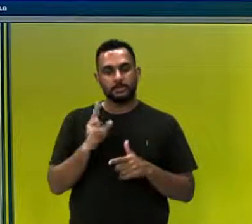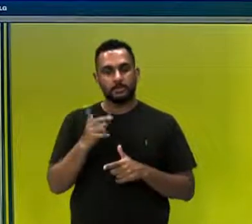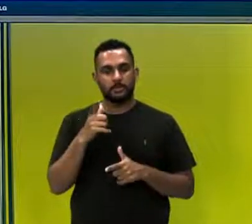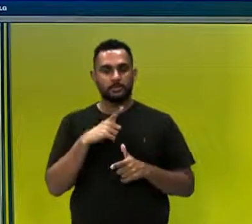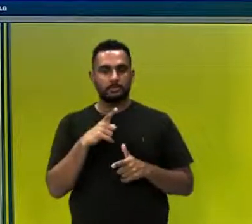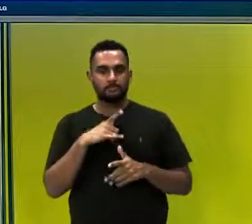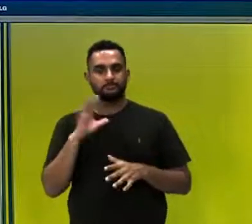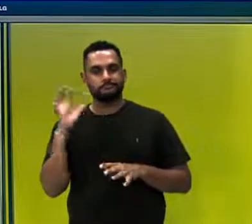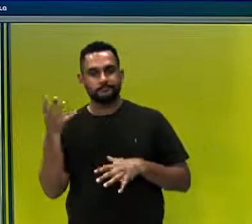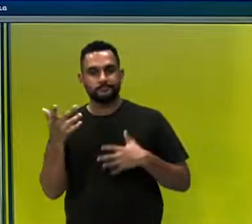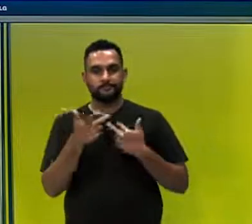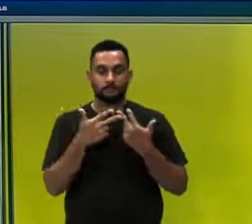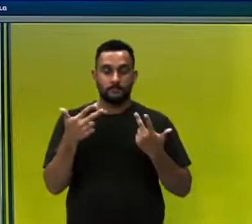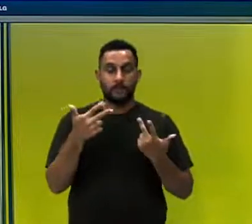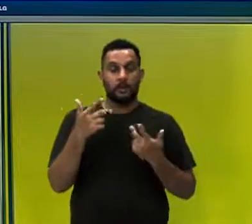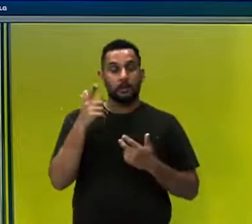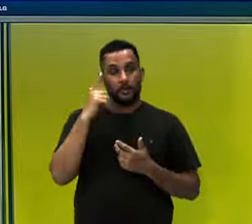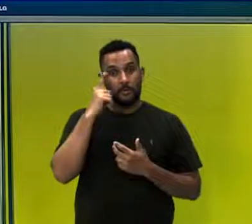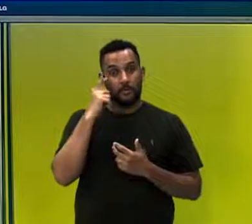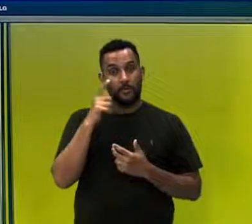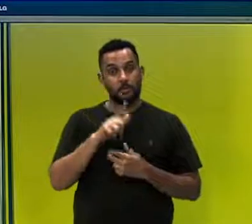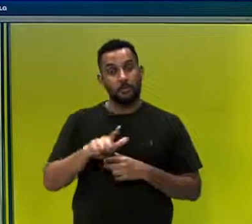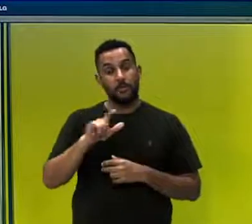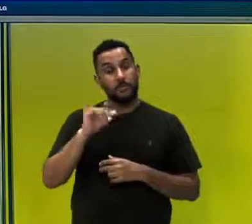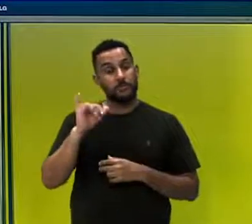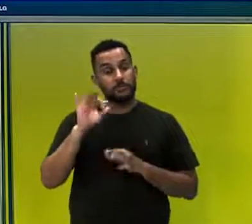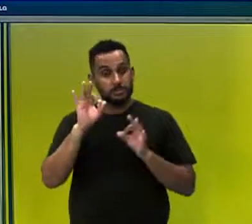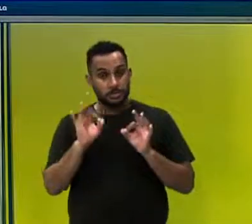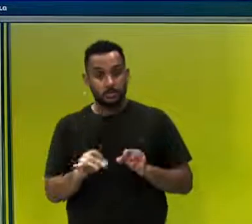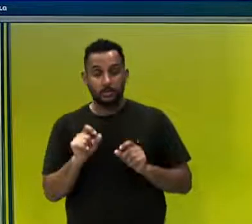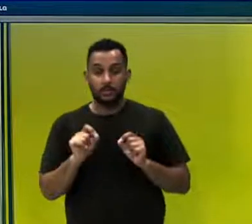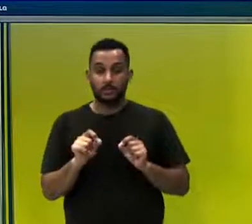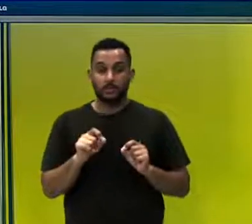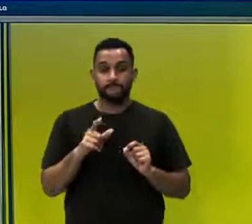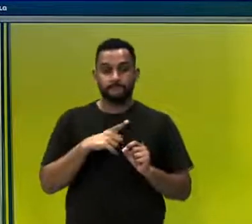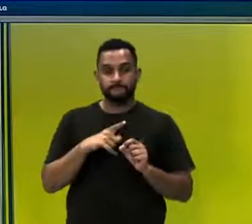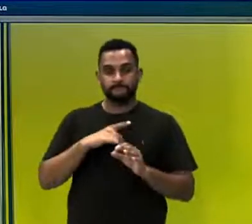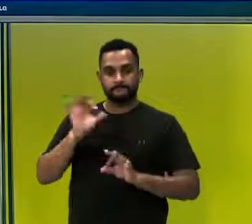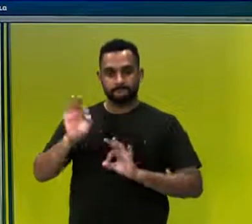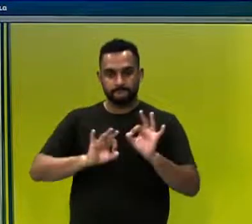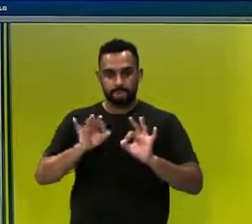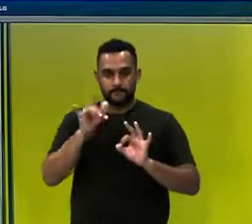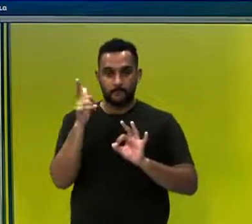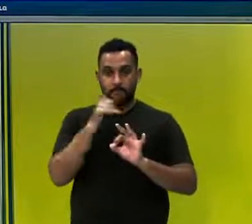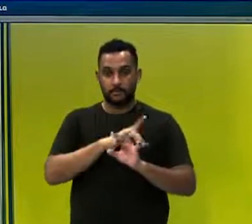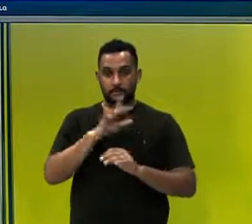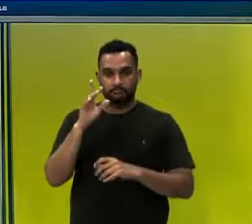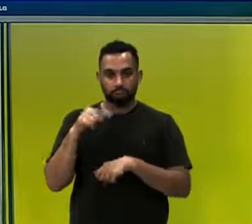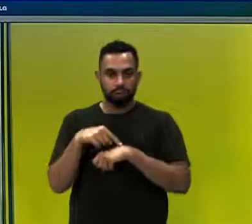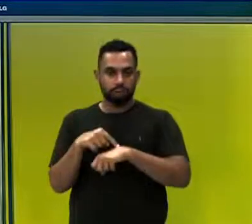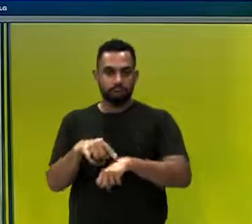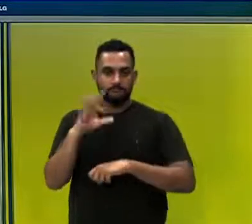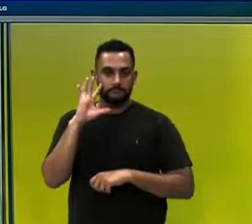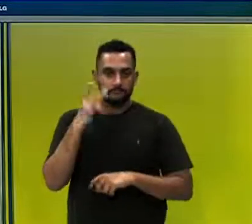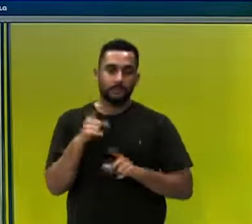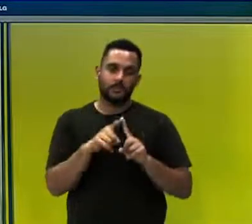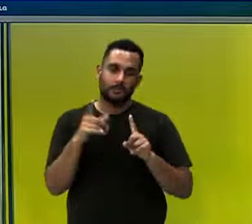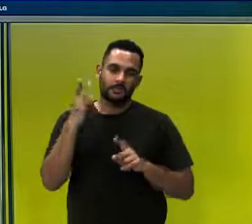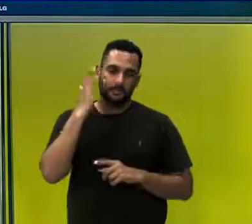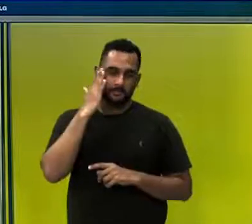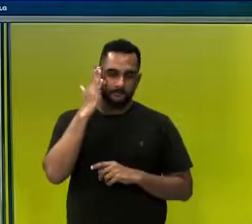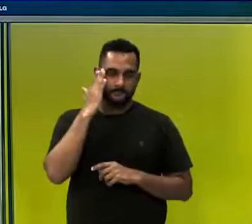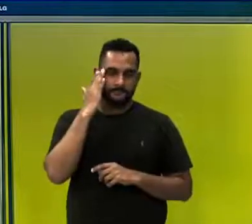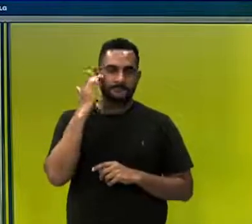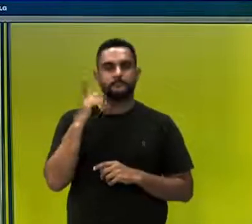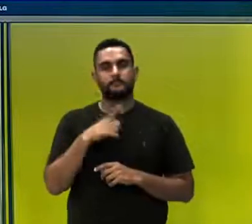situações assim. É claro que o ideal é que pegue o plano diretor e aplique ele de imediato, mas a gente sabe das dificuldades também,